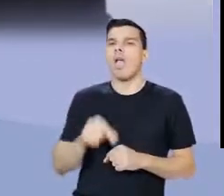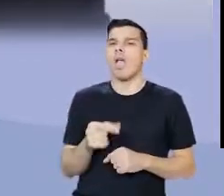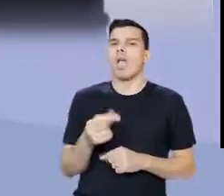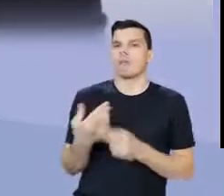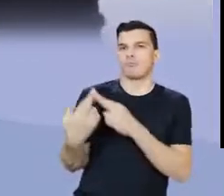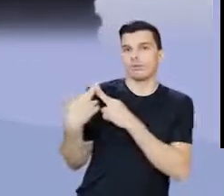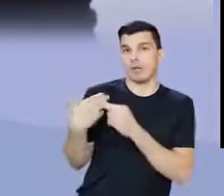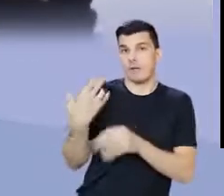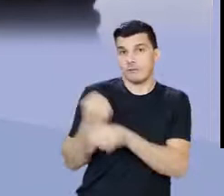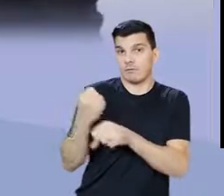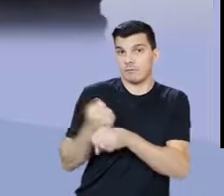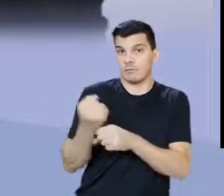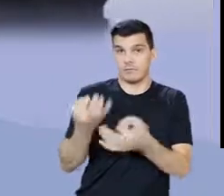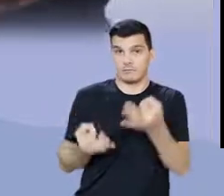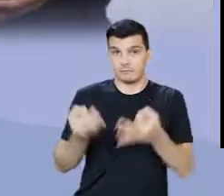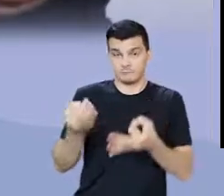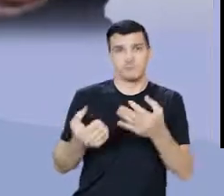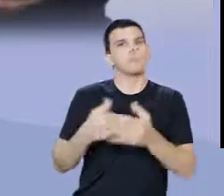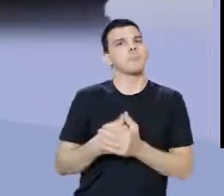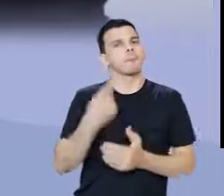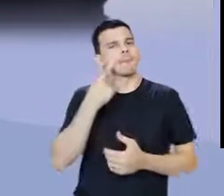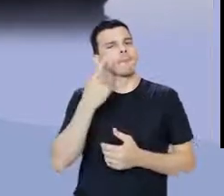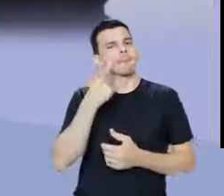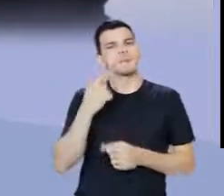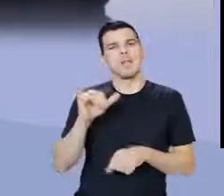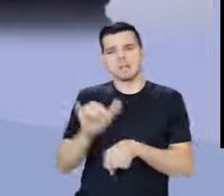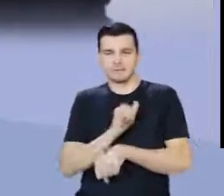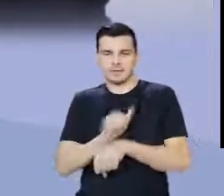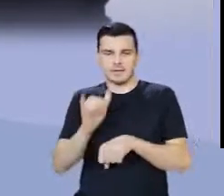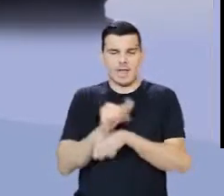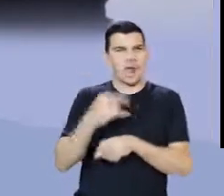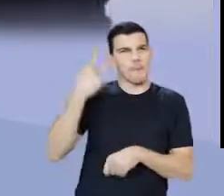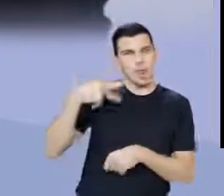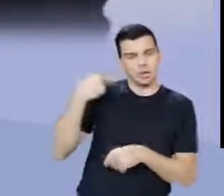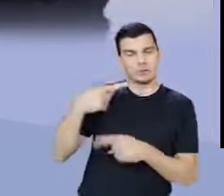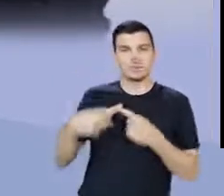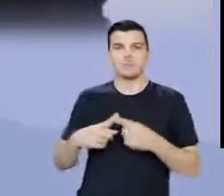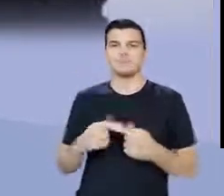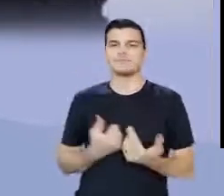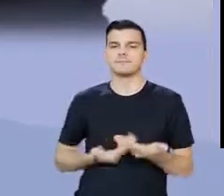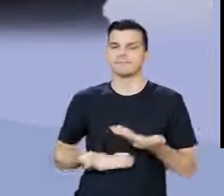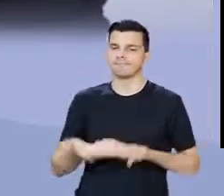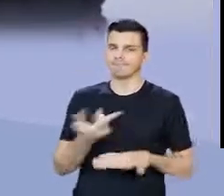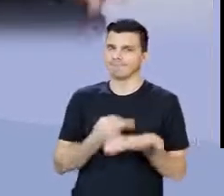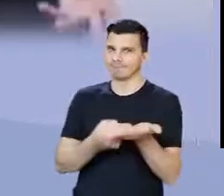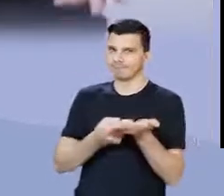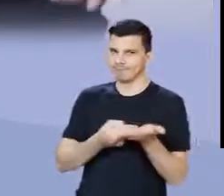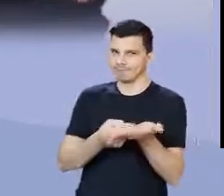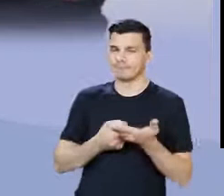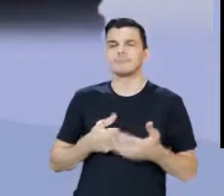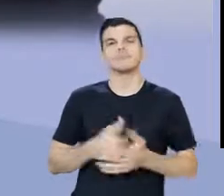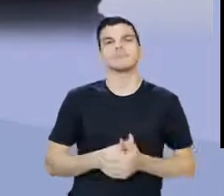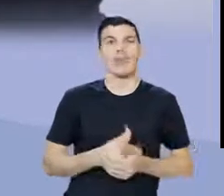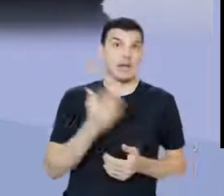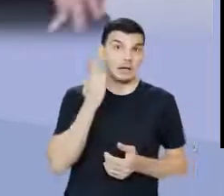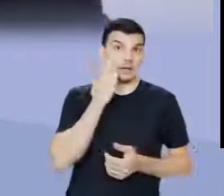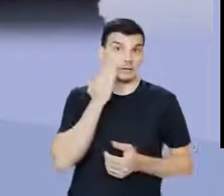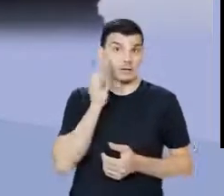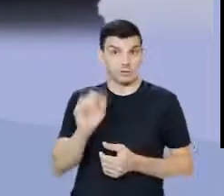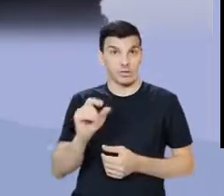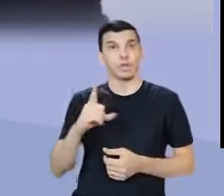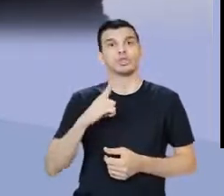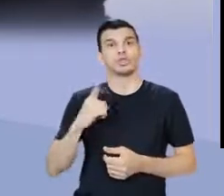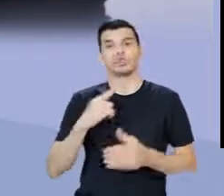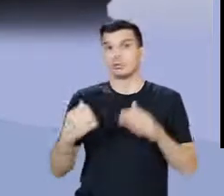sido tesoureiro deste presidente e que fazia algumas manobras políticas, trocava favores políticos. Bom, meu aluno, você sabe